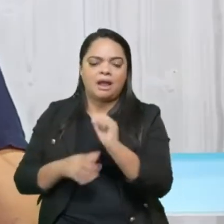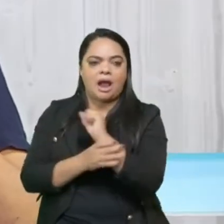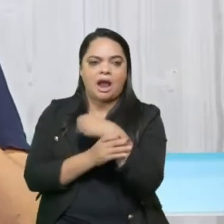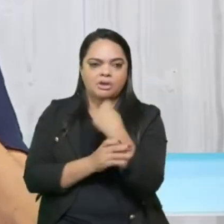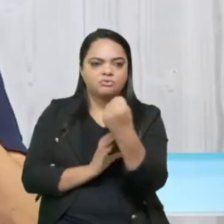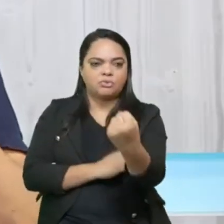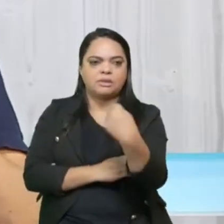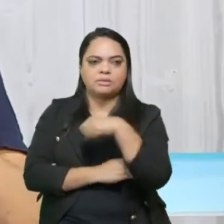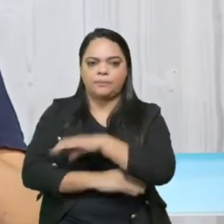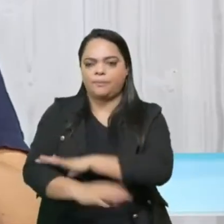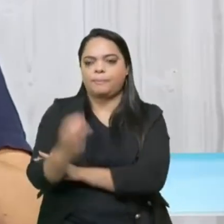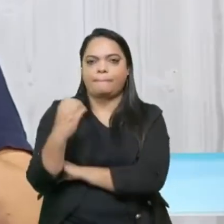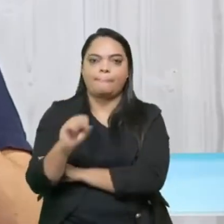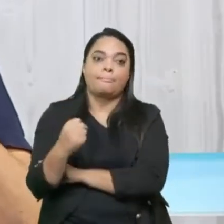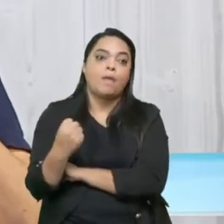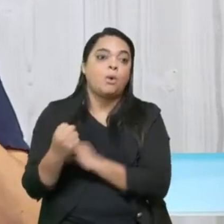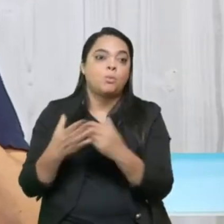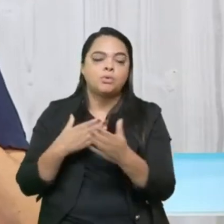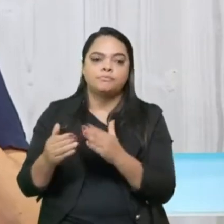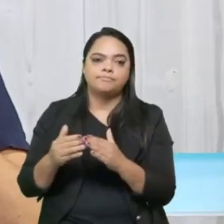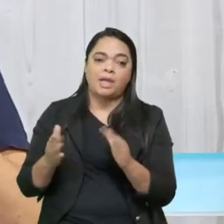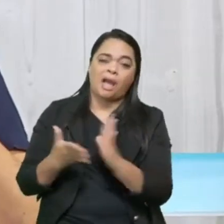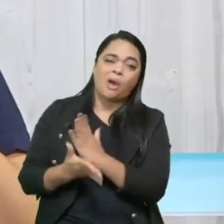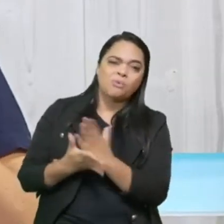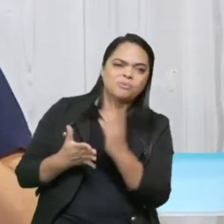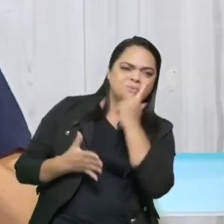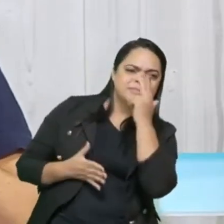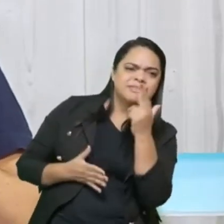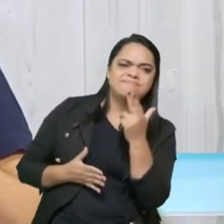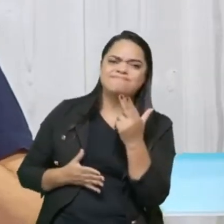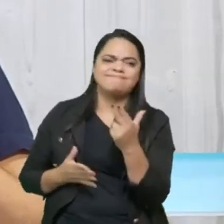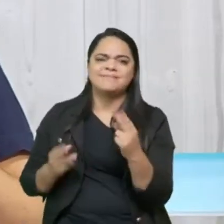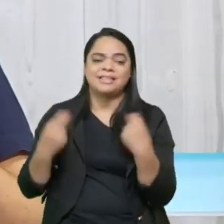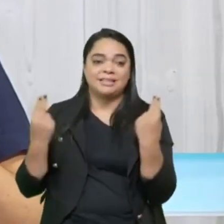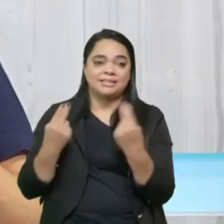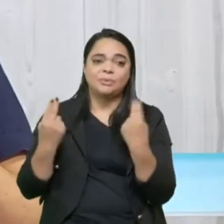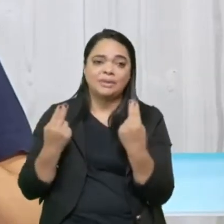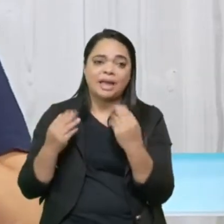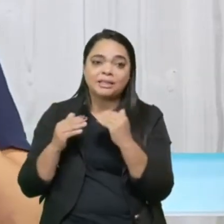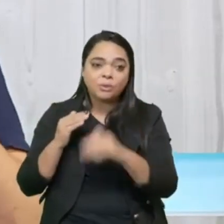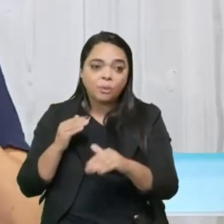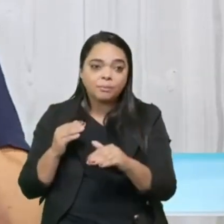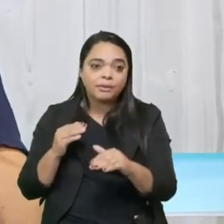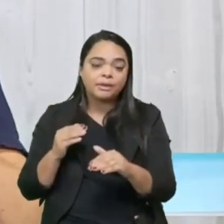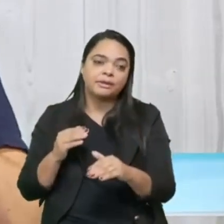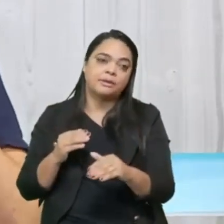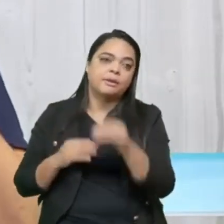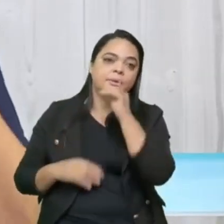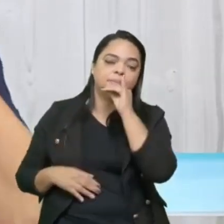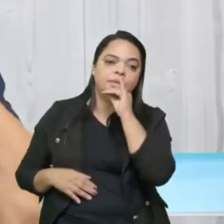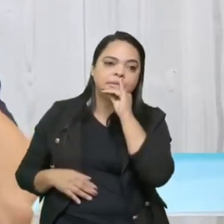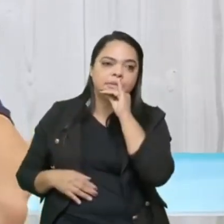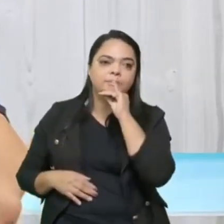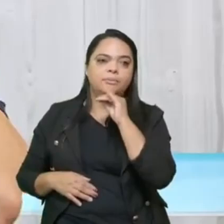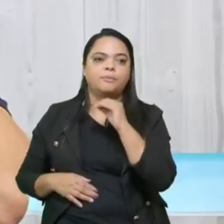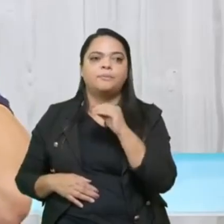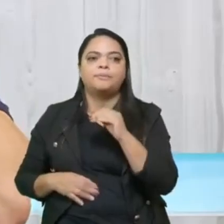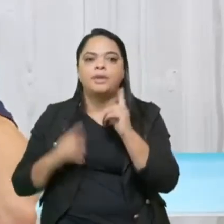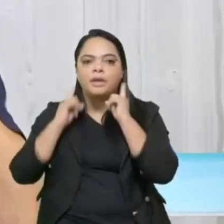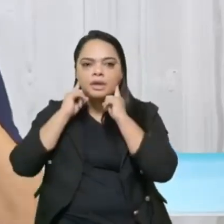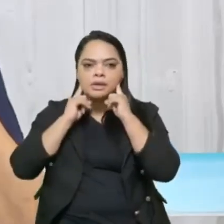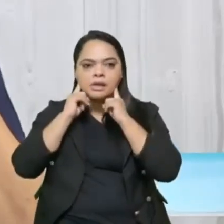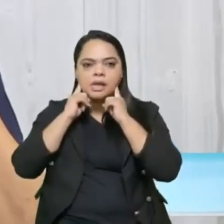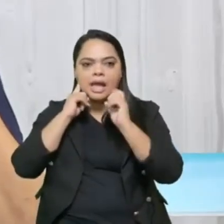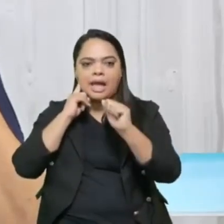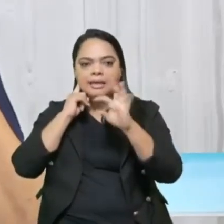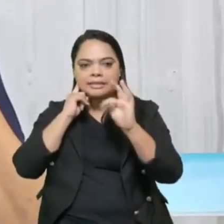evidências mostram que algumas articulações não vão muito bem, é preferível fazer outros tipos de técnicas, por exemplo, com as disfunções na TM, que é uma articulação